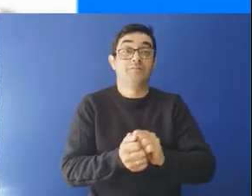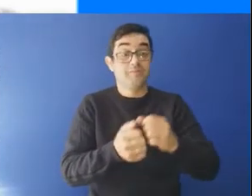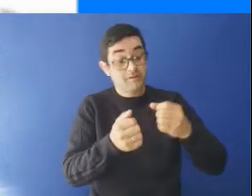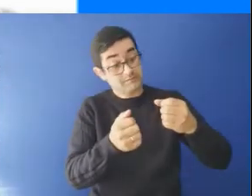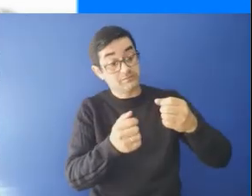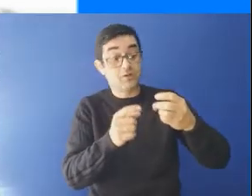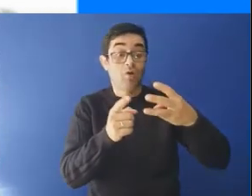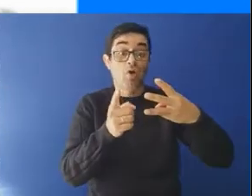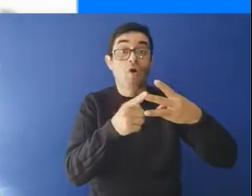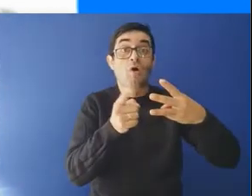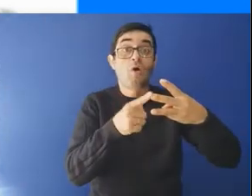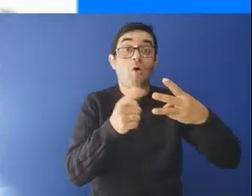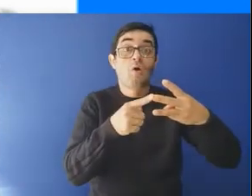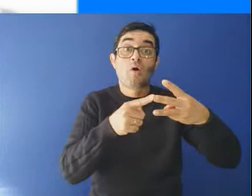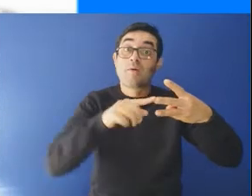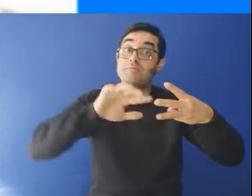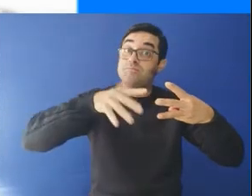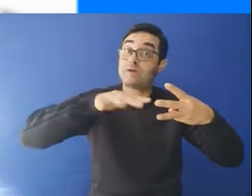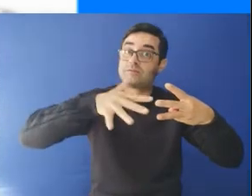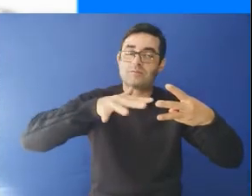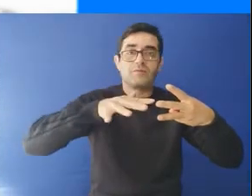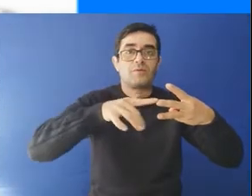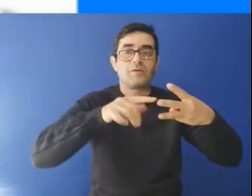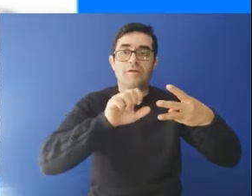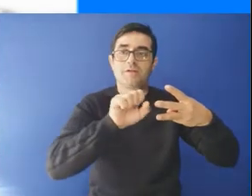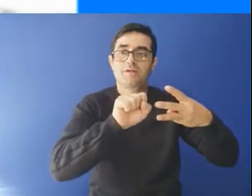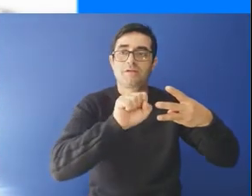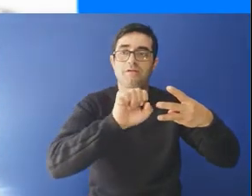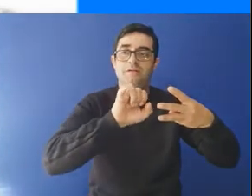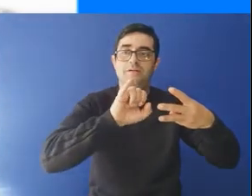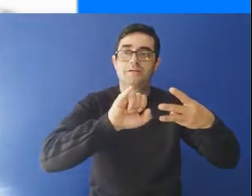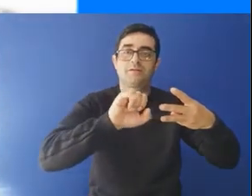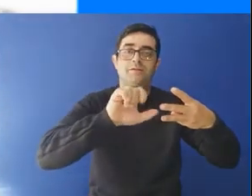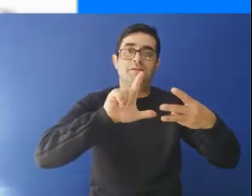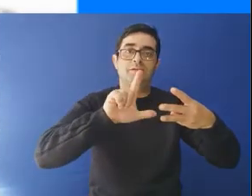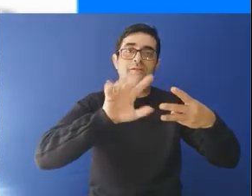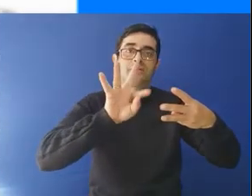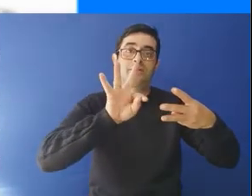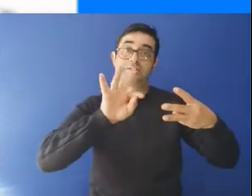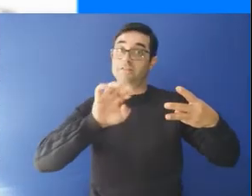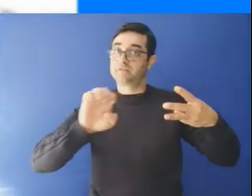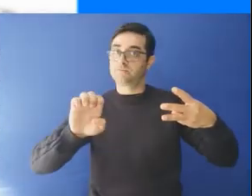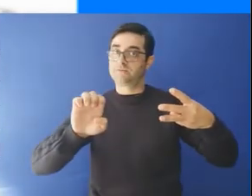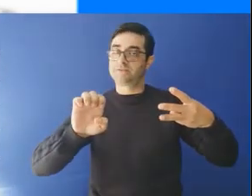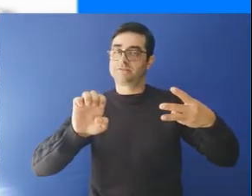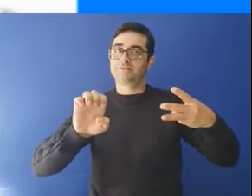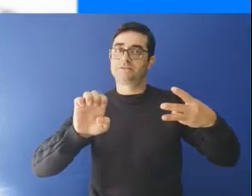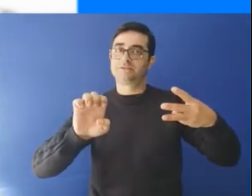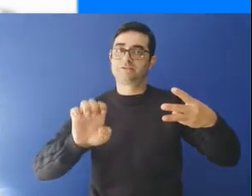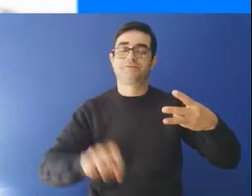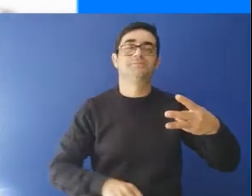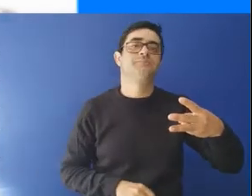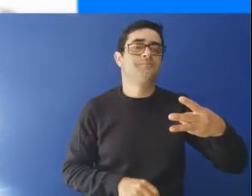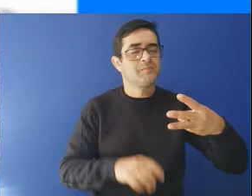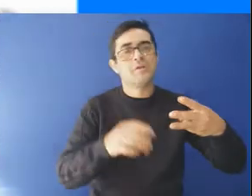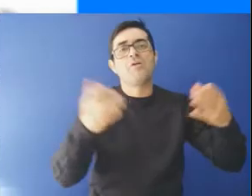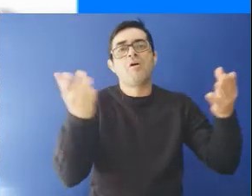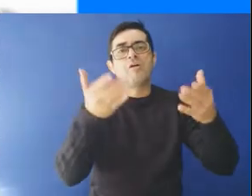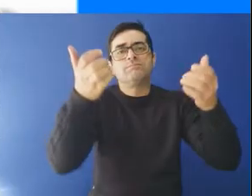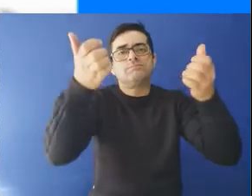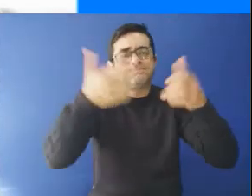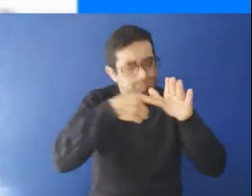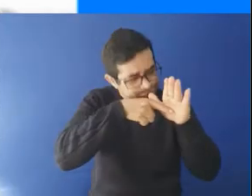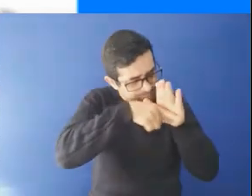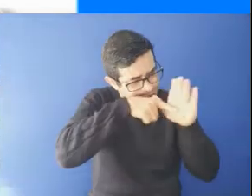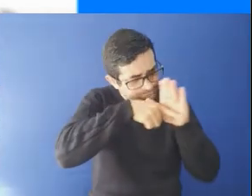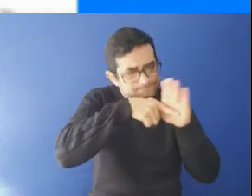meio do caminho, né, partículas com tamanhos intermediários, são chamados de silt. Então o solo é siltoso. Mas isso não é tão simples. A gente